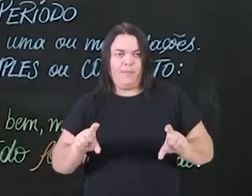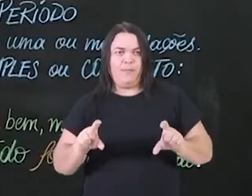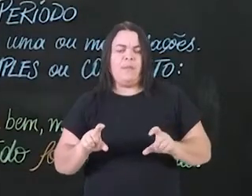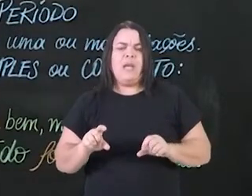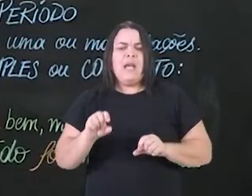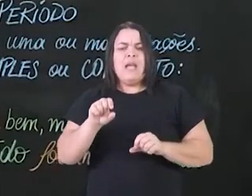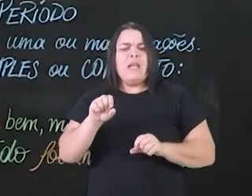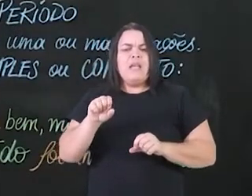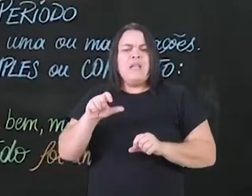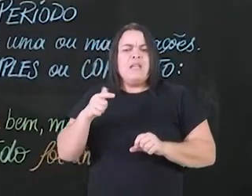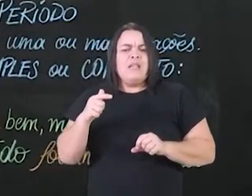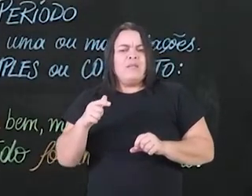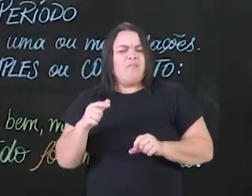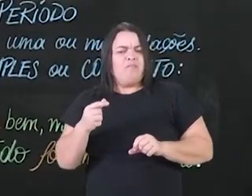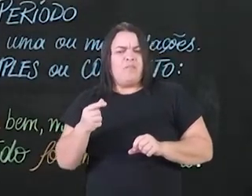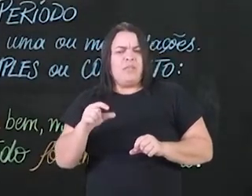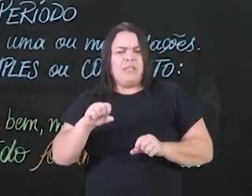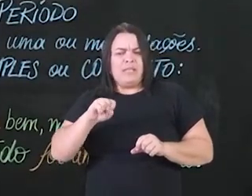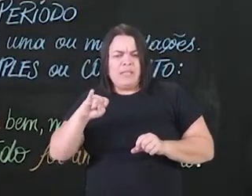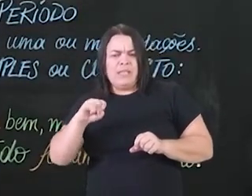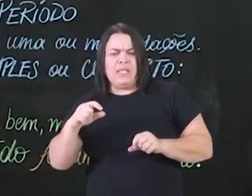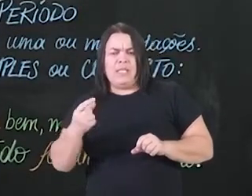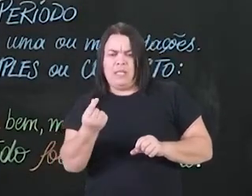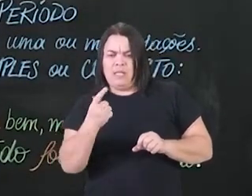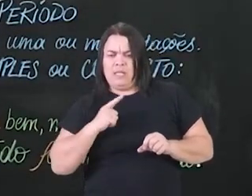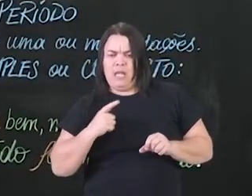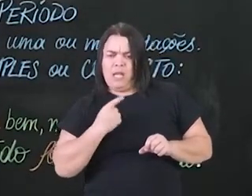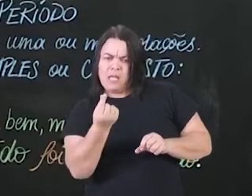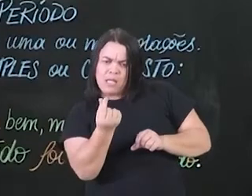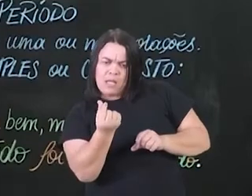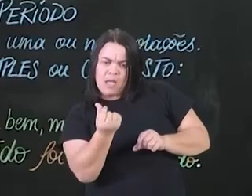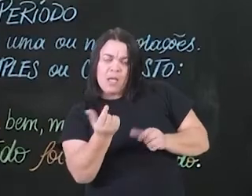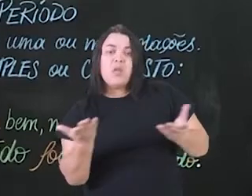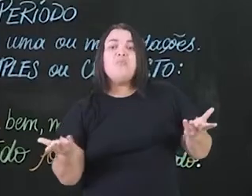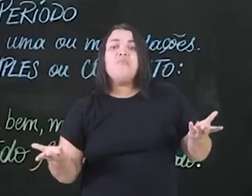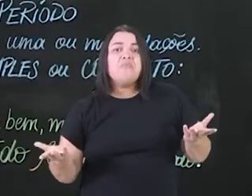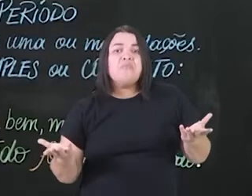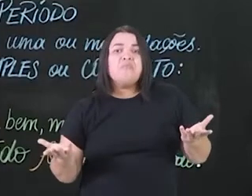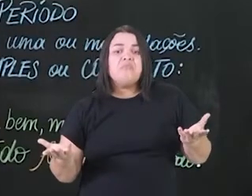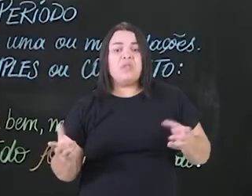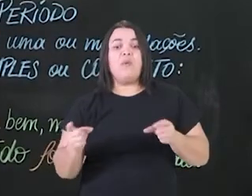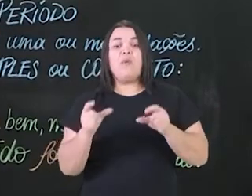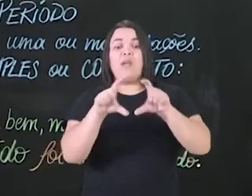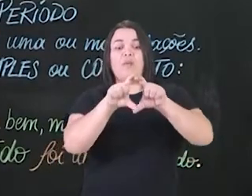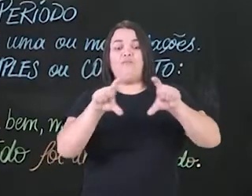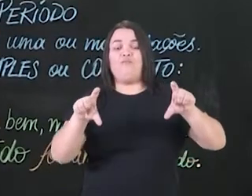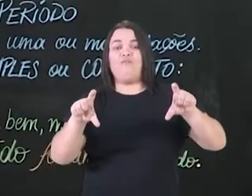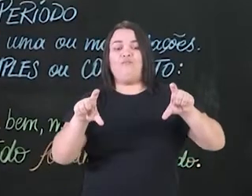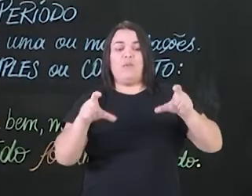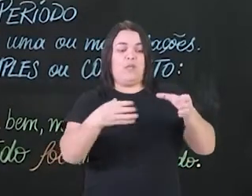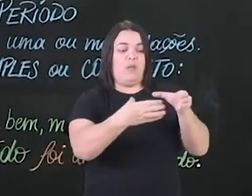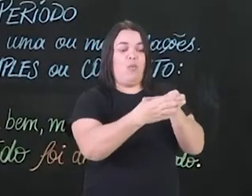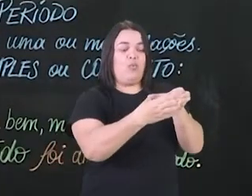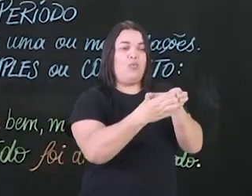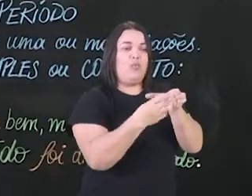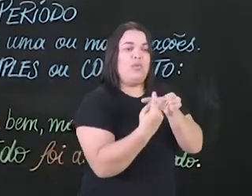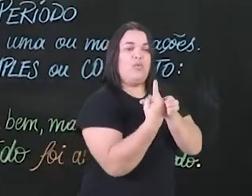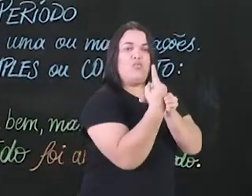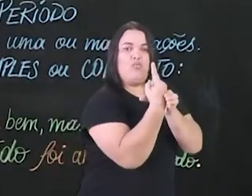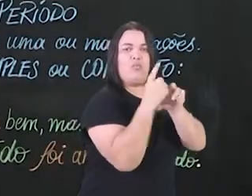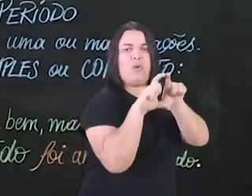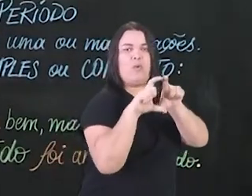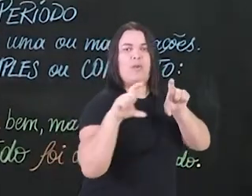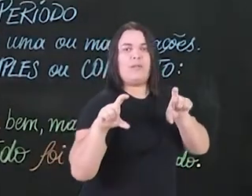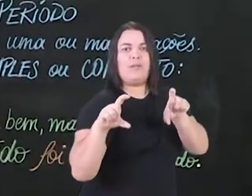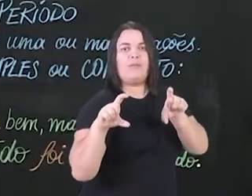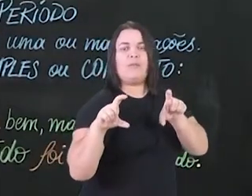verbo ter. Nesse caso, eu tenho um período simples. Quando a gente começa o estudo mais aprofundado das orações,